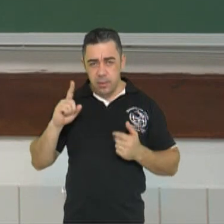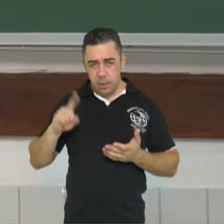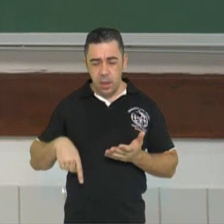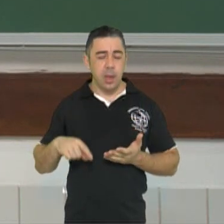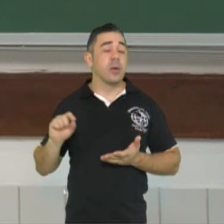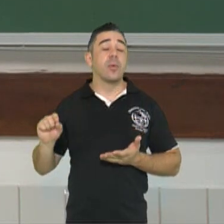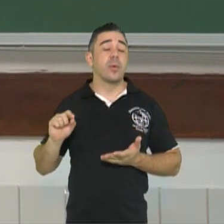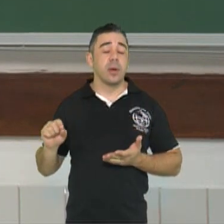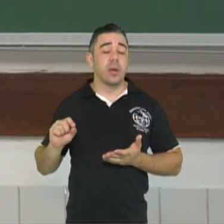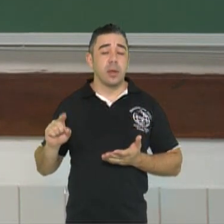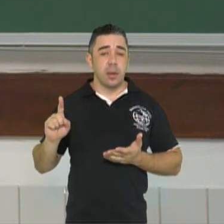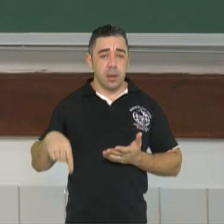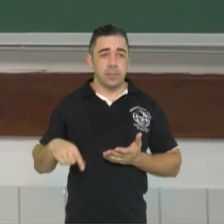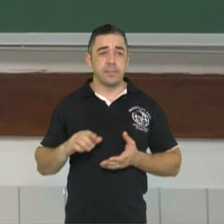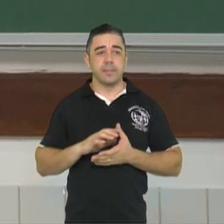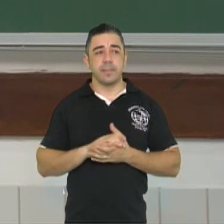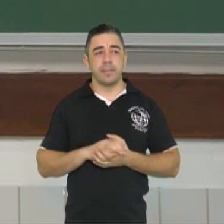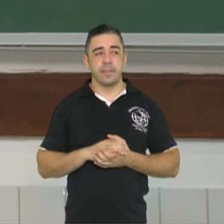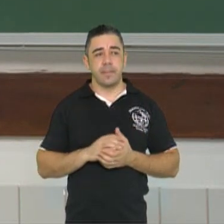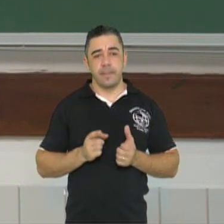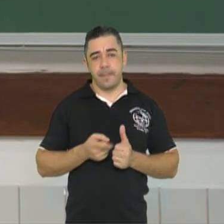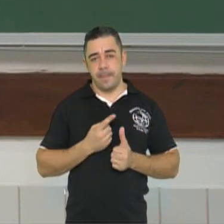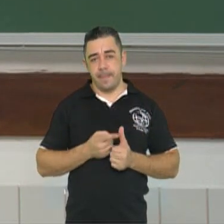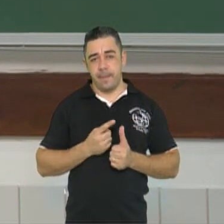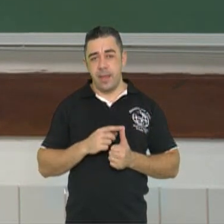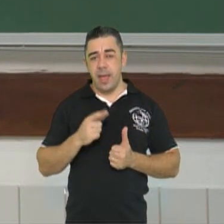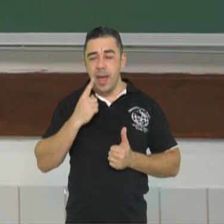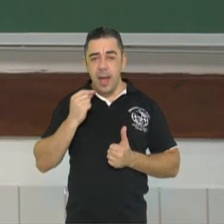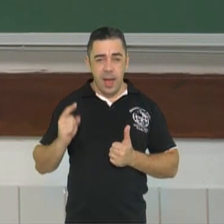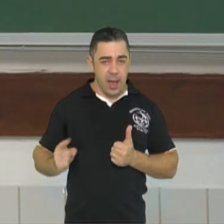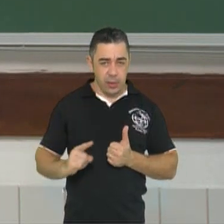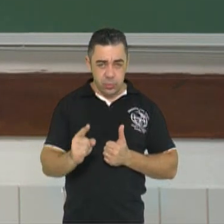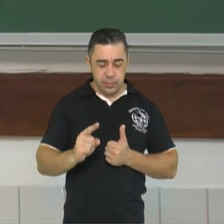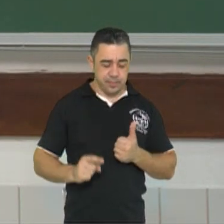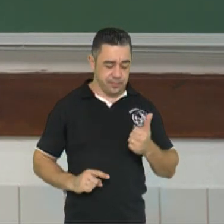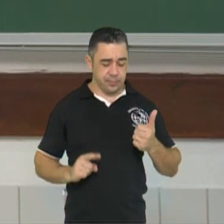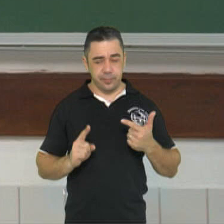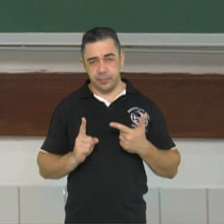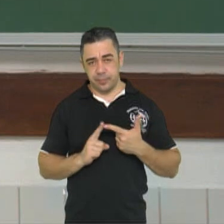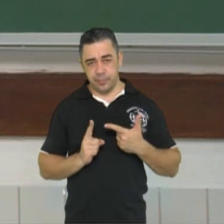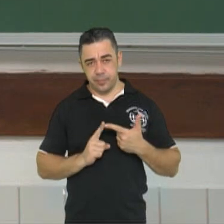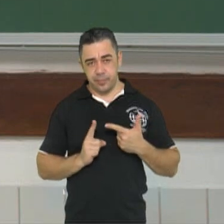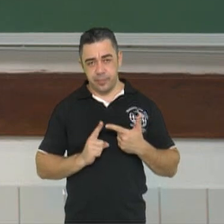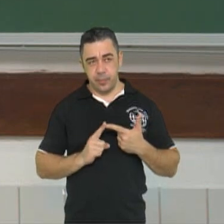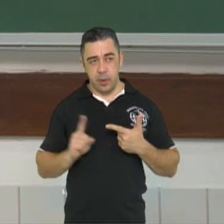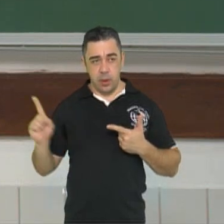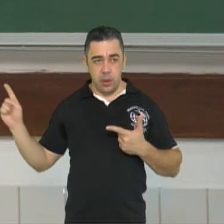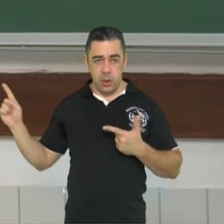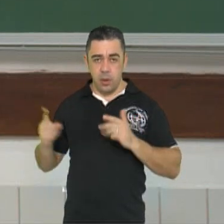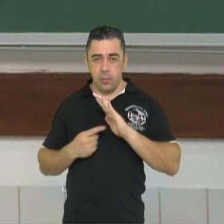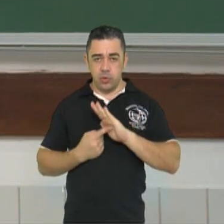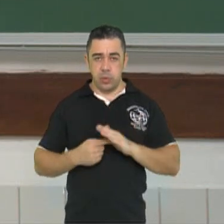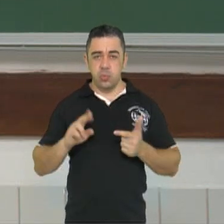que são causadas na gente através de animais, né? A gente tem os ratos. A gente tem, no caso ele está mostrando os urubus,